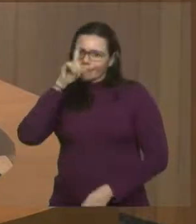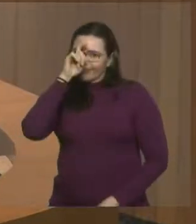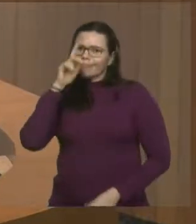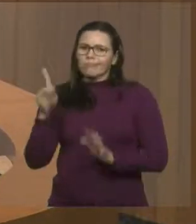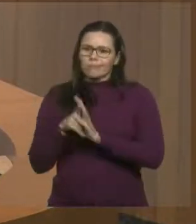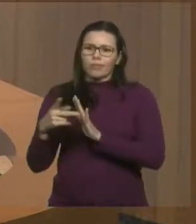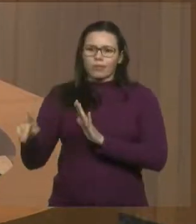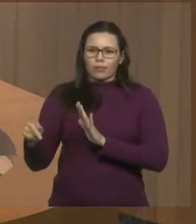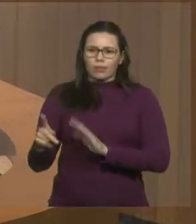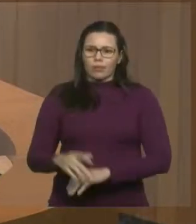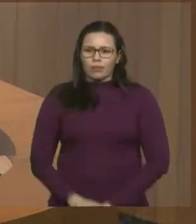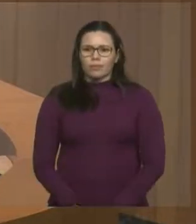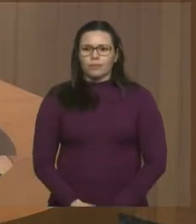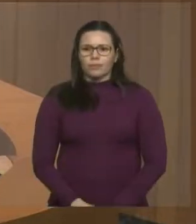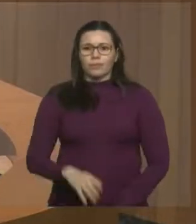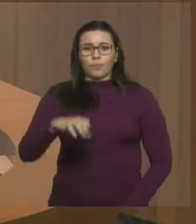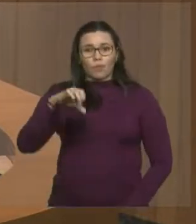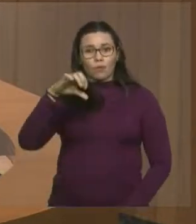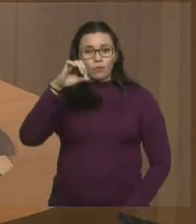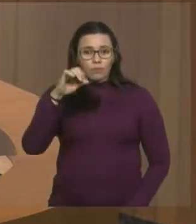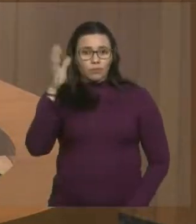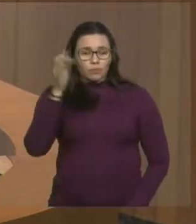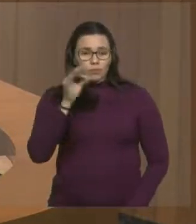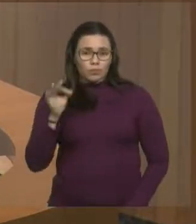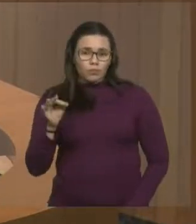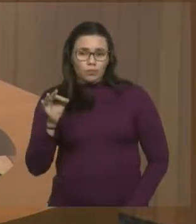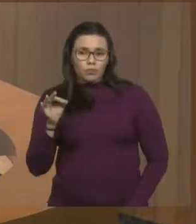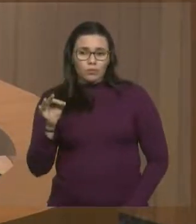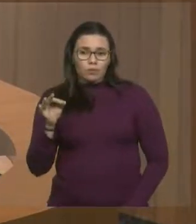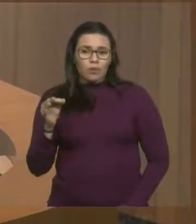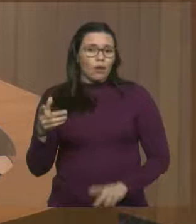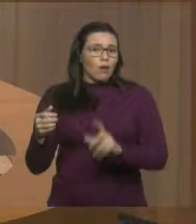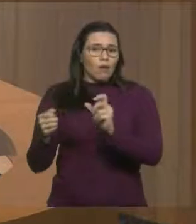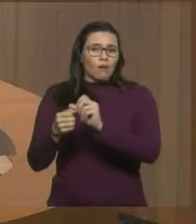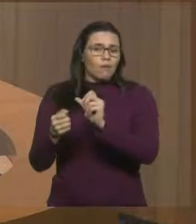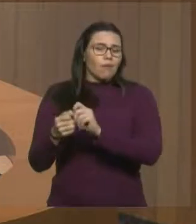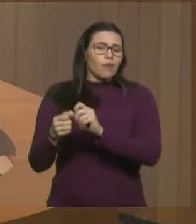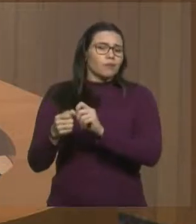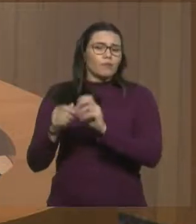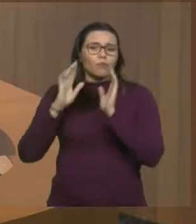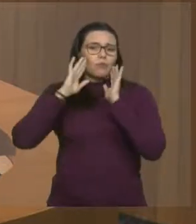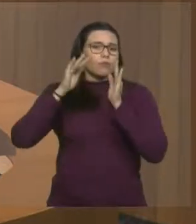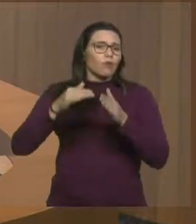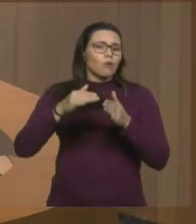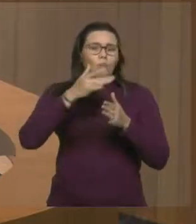para pacientes do SUS. Então não adianta, se você olhar pela